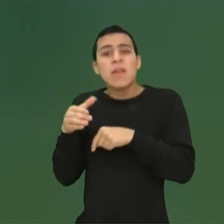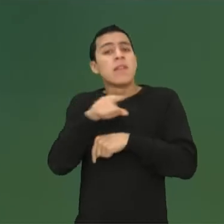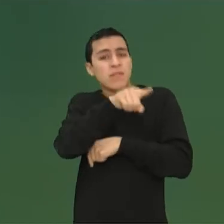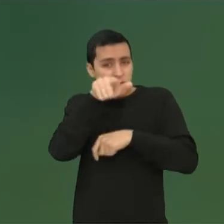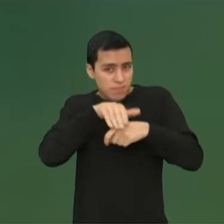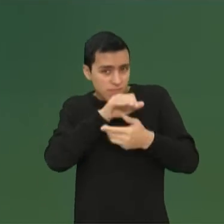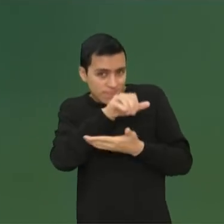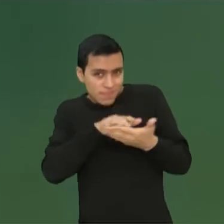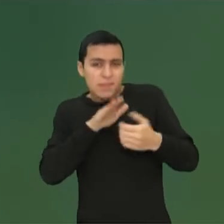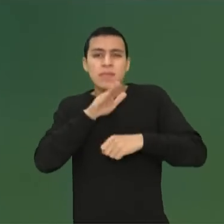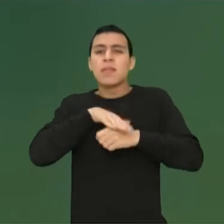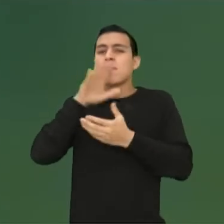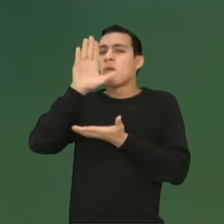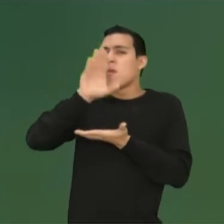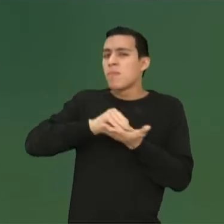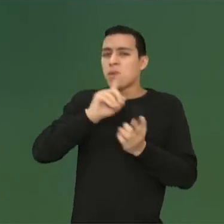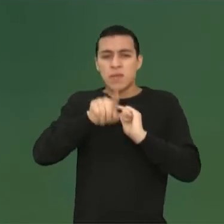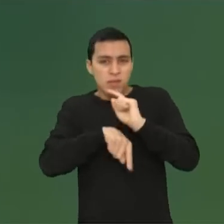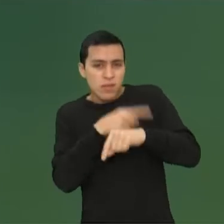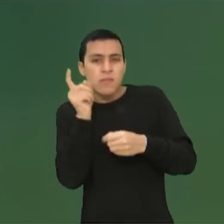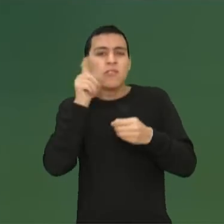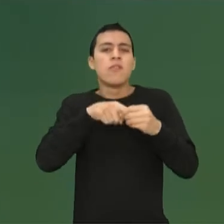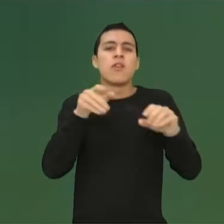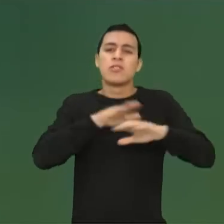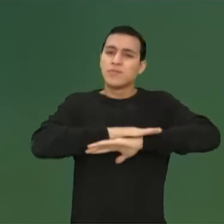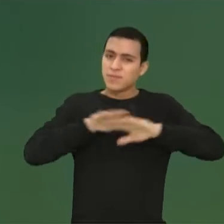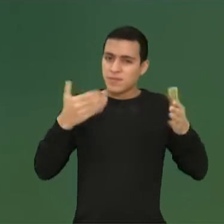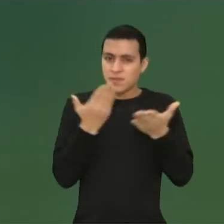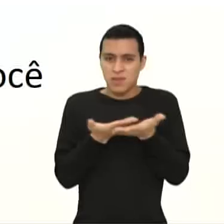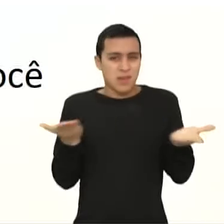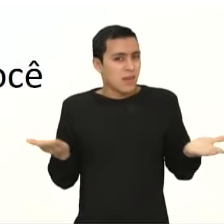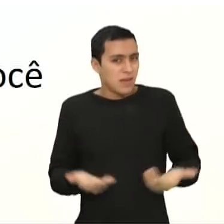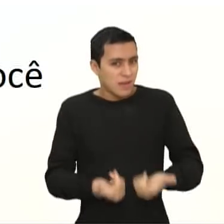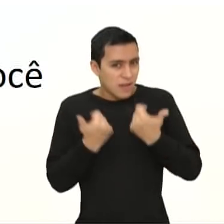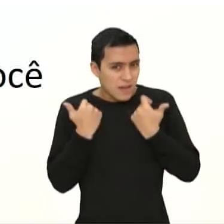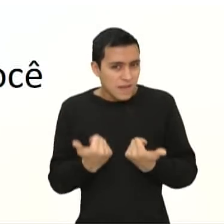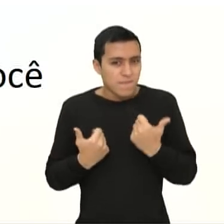Um tempinho para vocês copiarem e eu volto para a gente encerrar nossa aula de hoje.